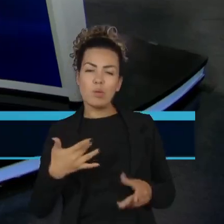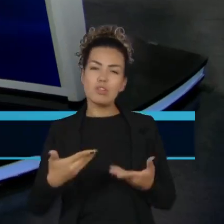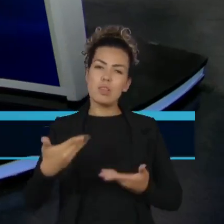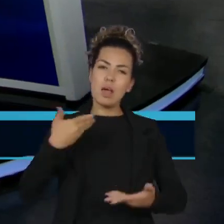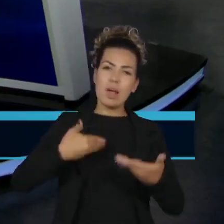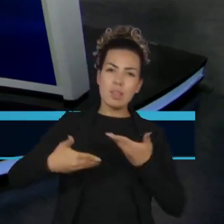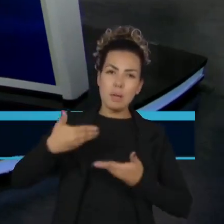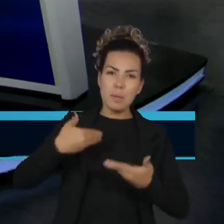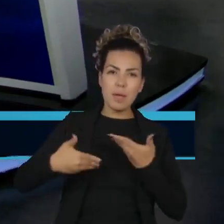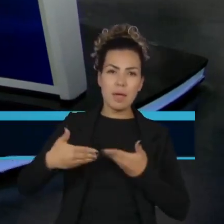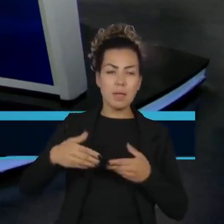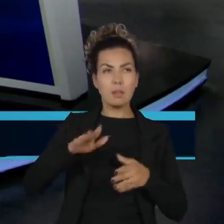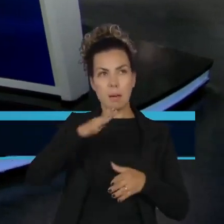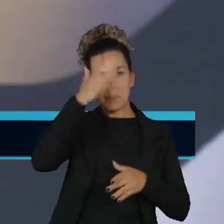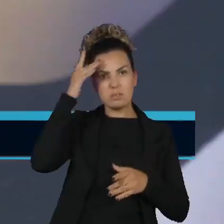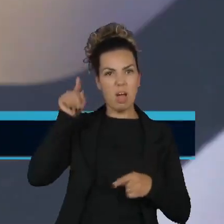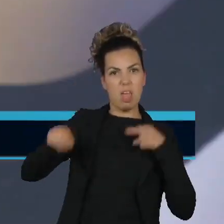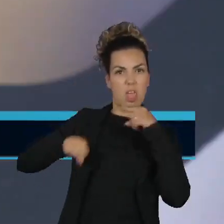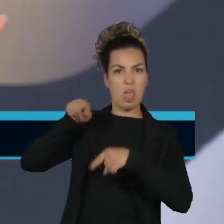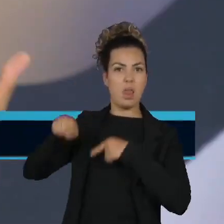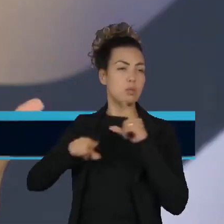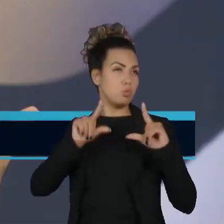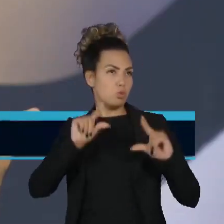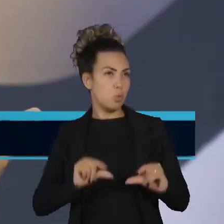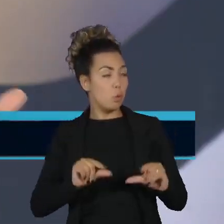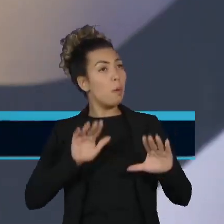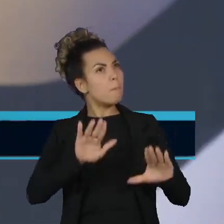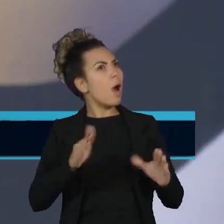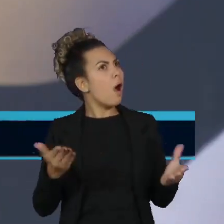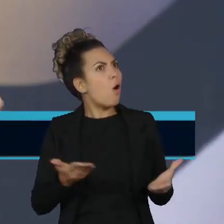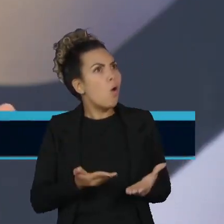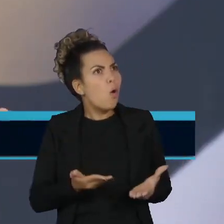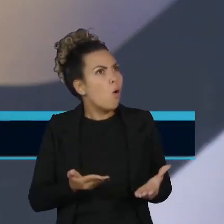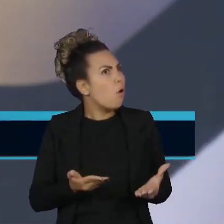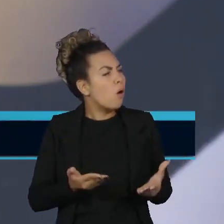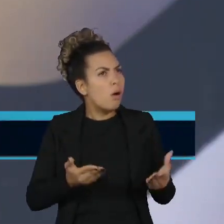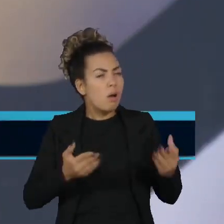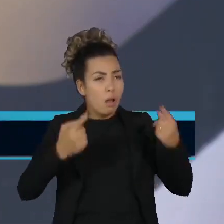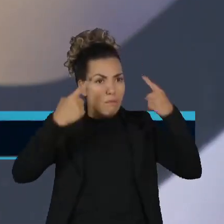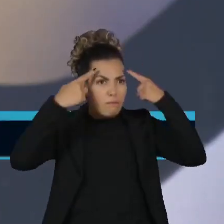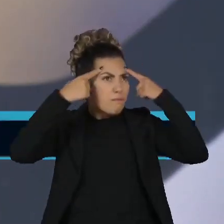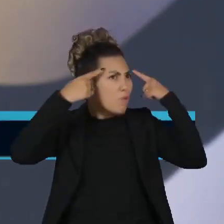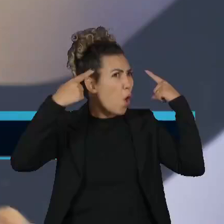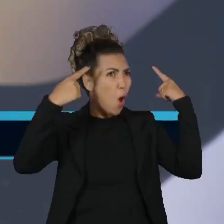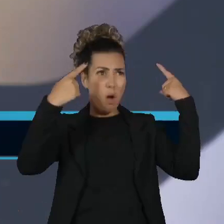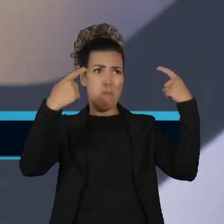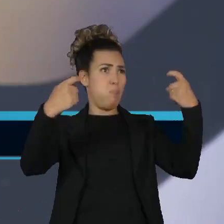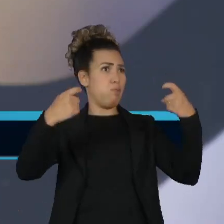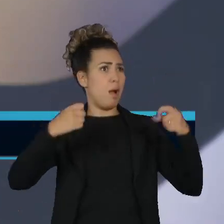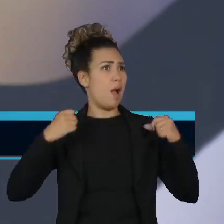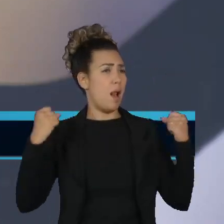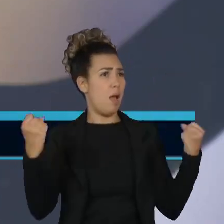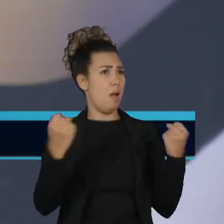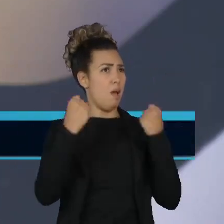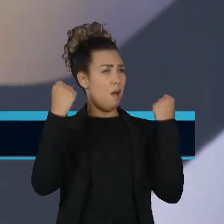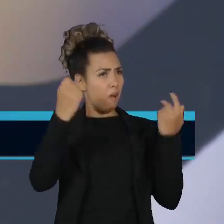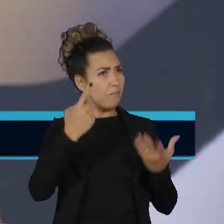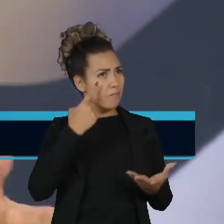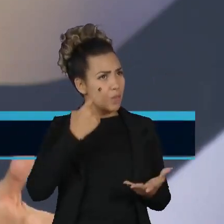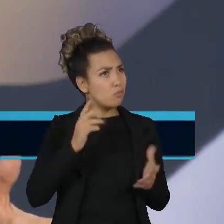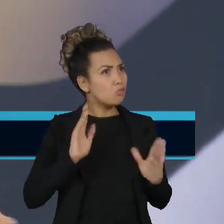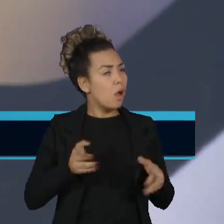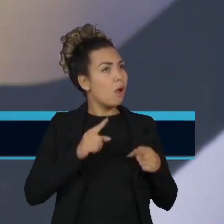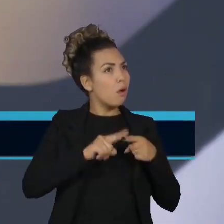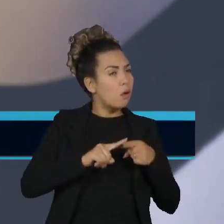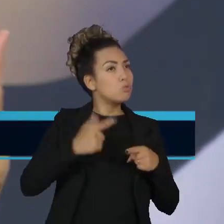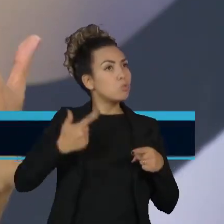os ataques a ele também. Mas agora a violência explodiu nesses dois episódios que a gente viu e uma parcela do eleitorado está